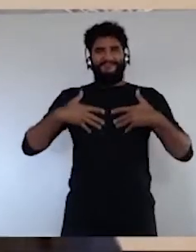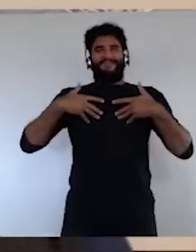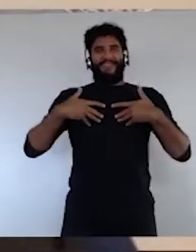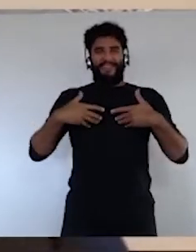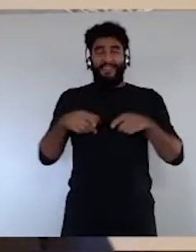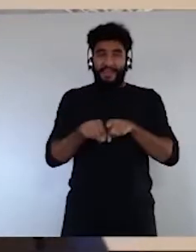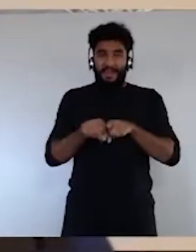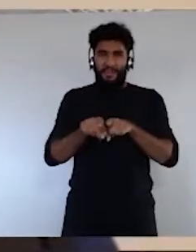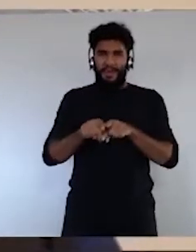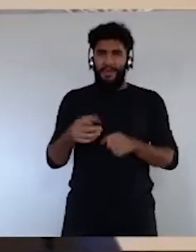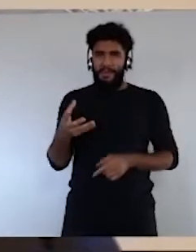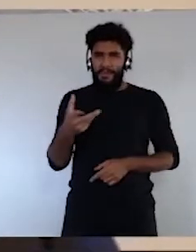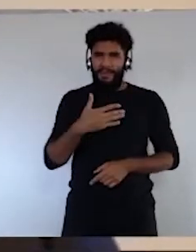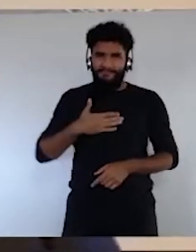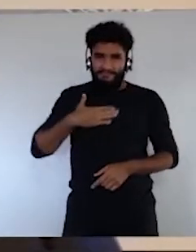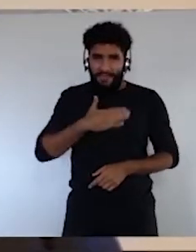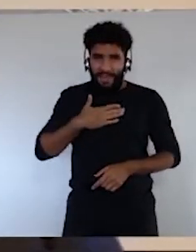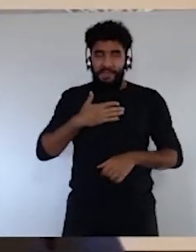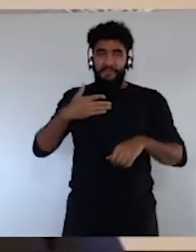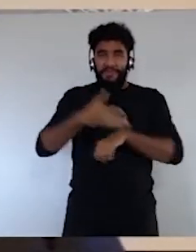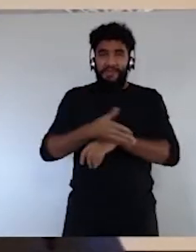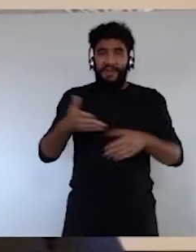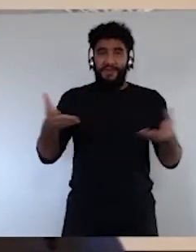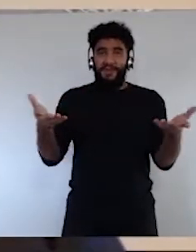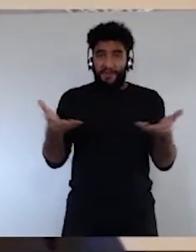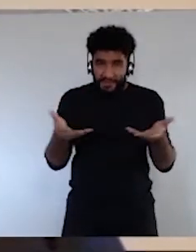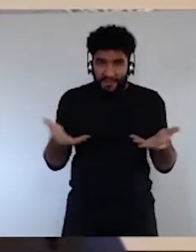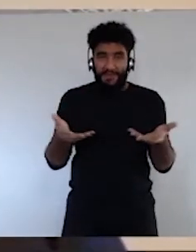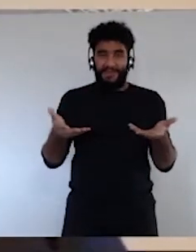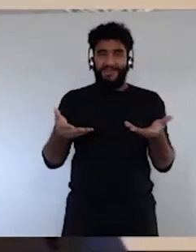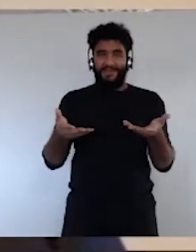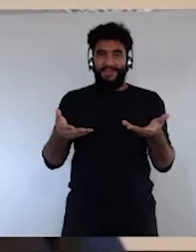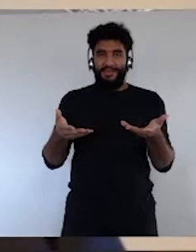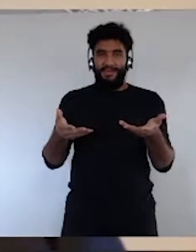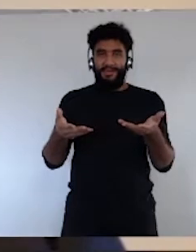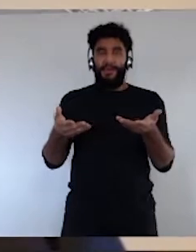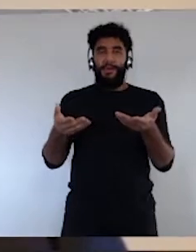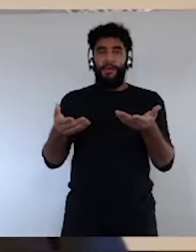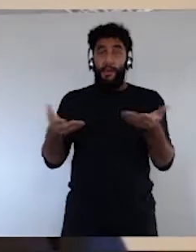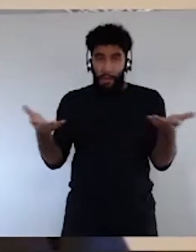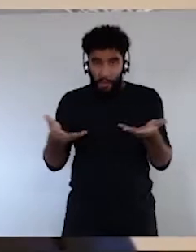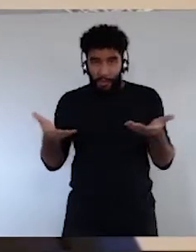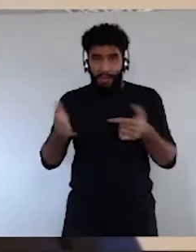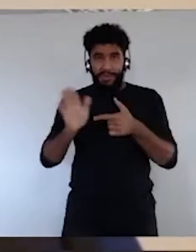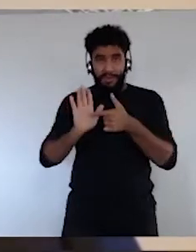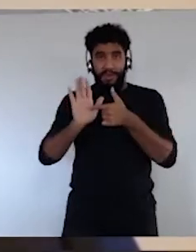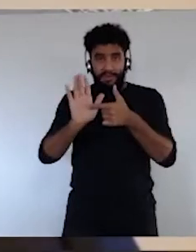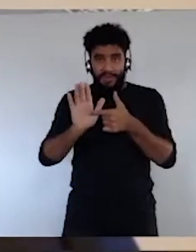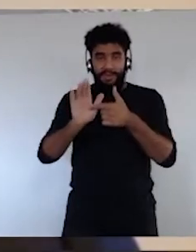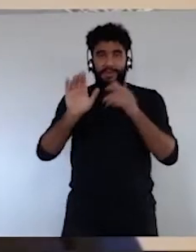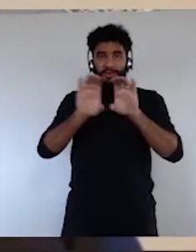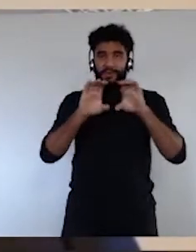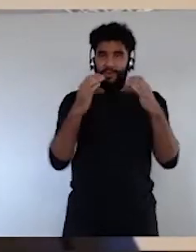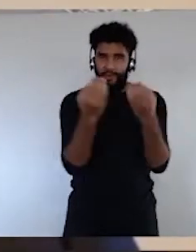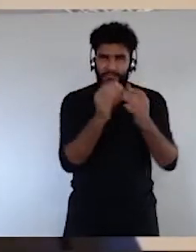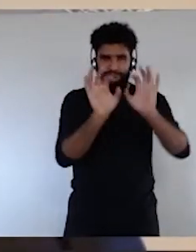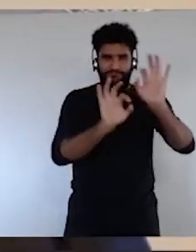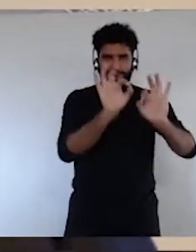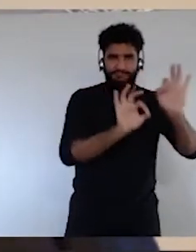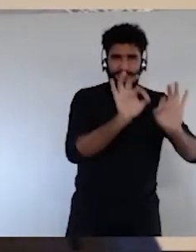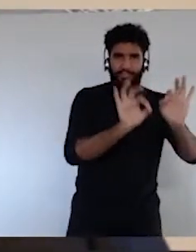muita satisfação que participamos hoje de mais um painel no nosso congresso, elaborado pela